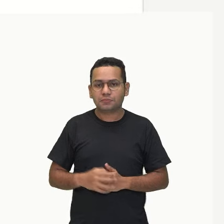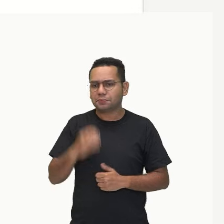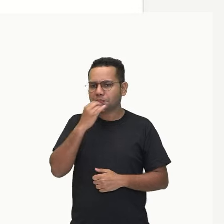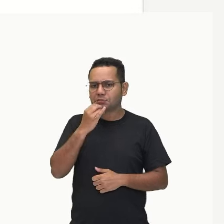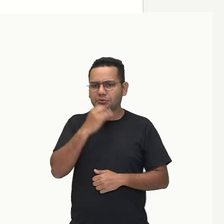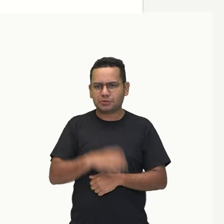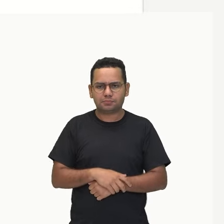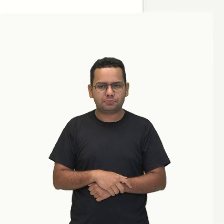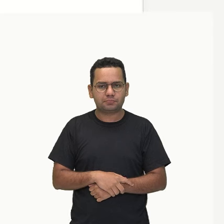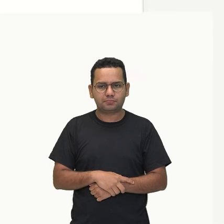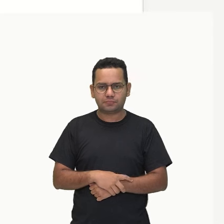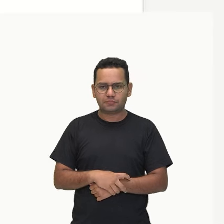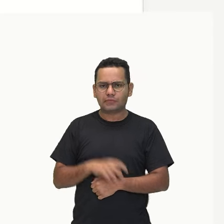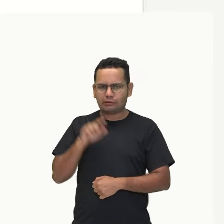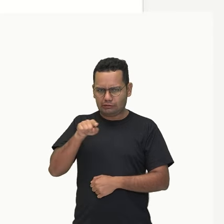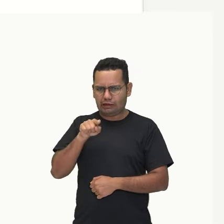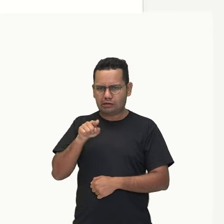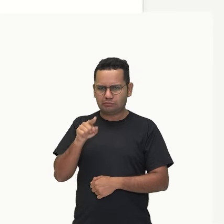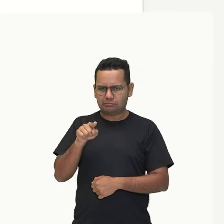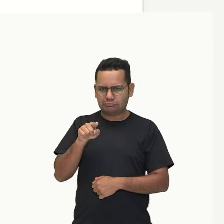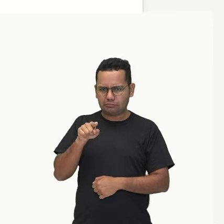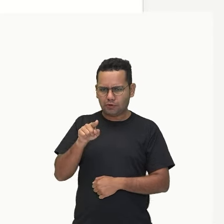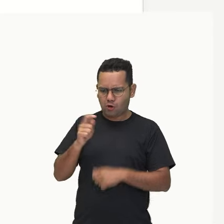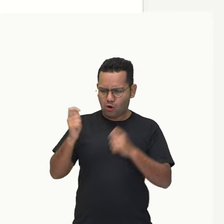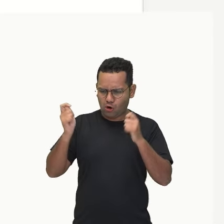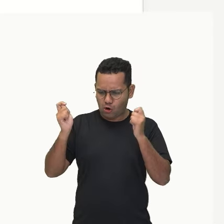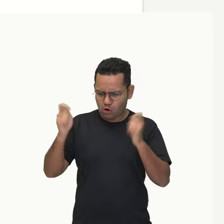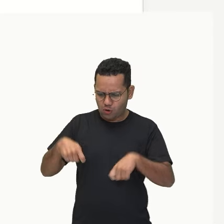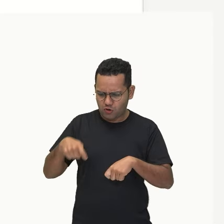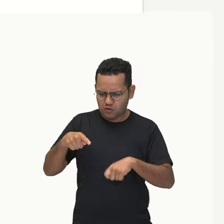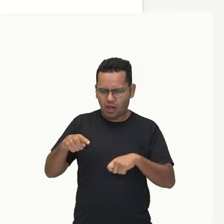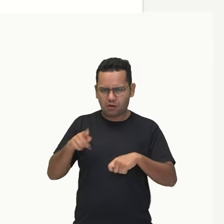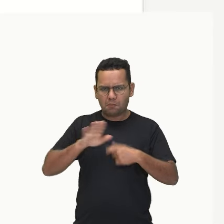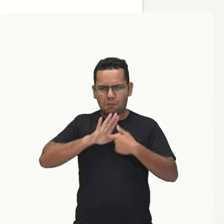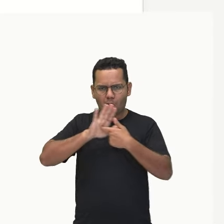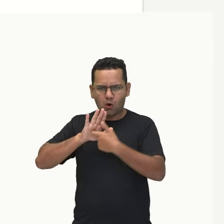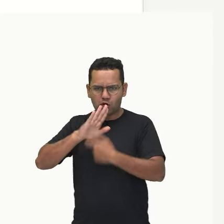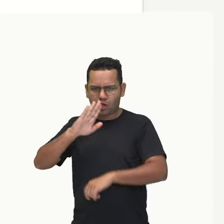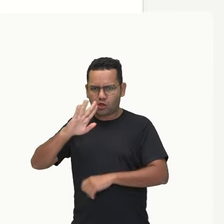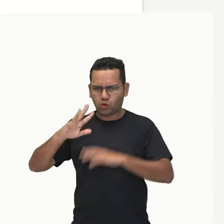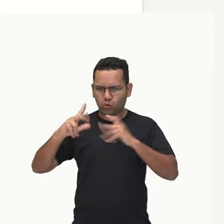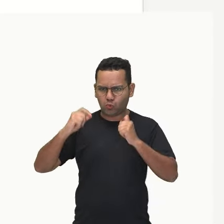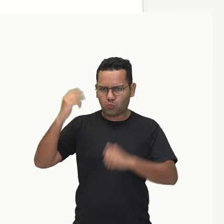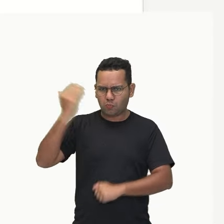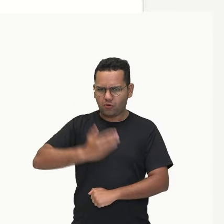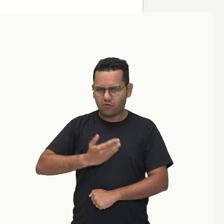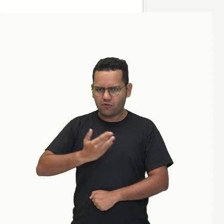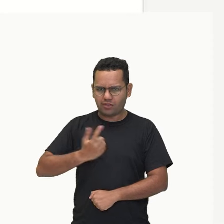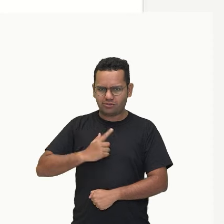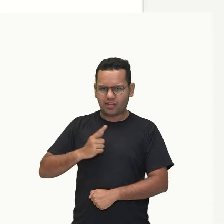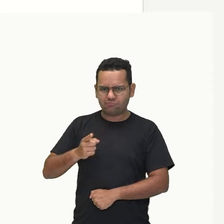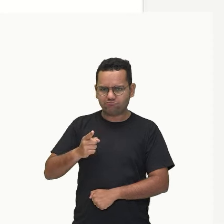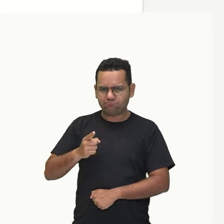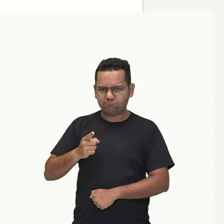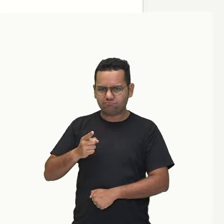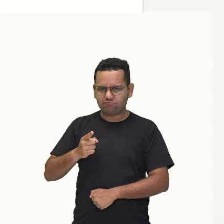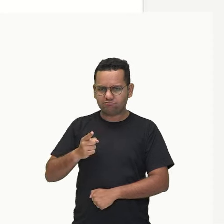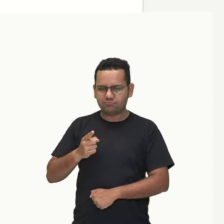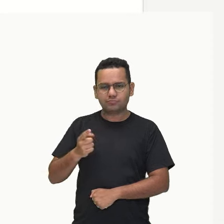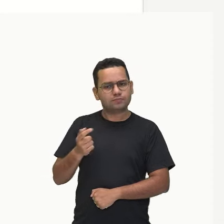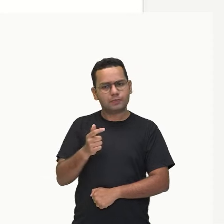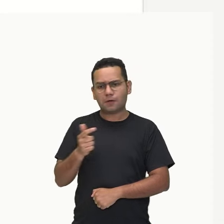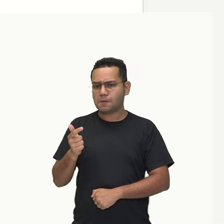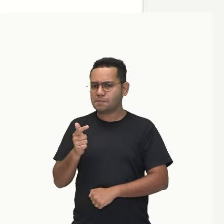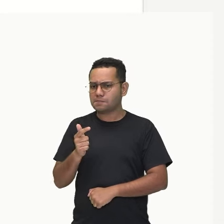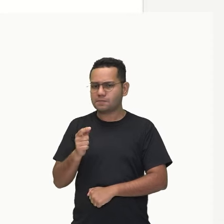conseguir comprovar tudo, não. O científico tem que comprovar. O filosófico nem sempre, porque ele se preocupa sempre com a questão, com a pergunta. E